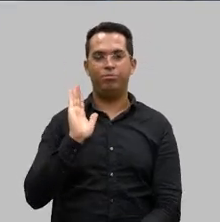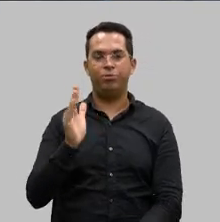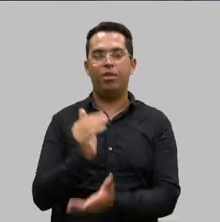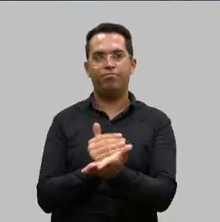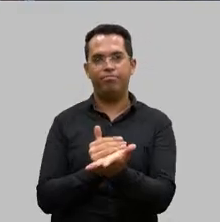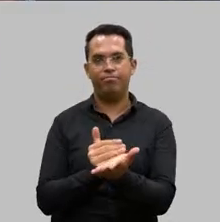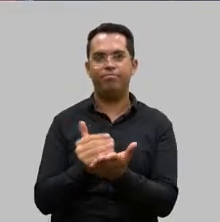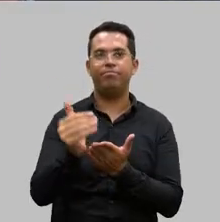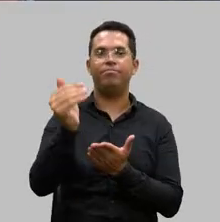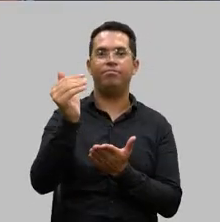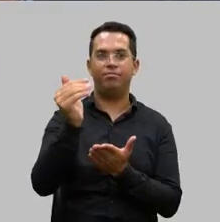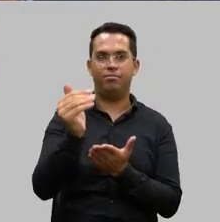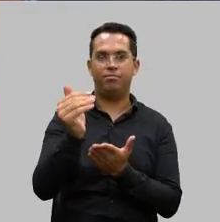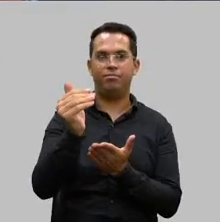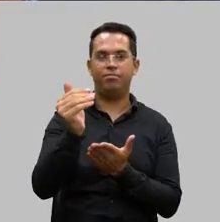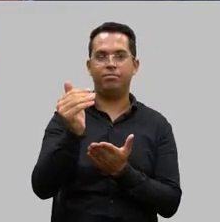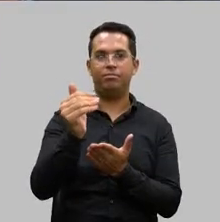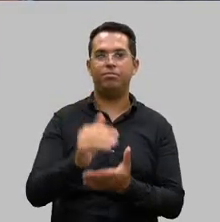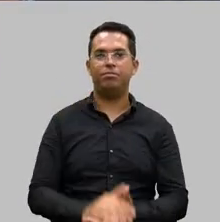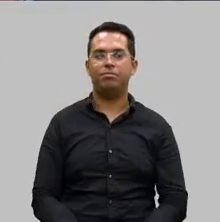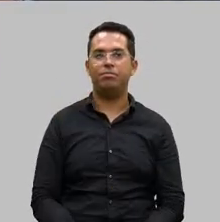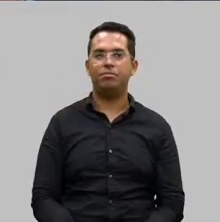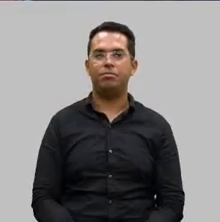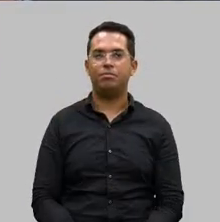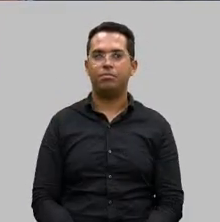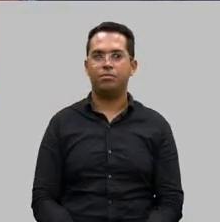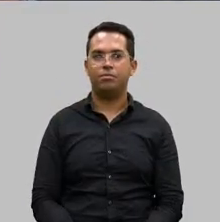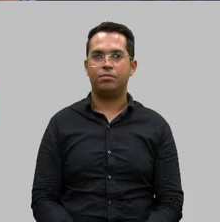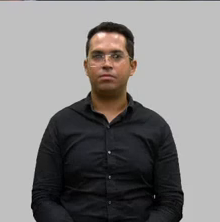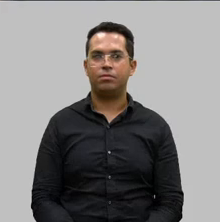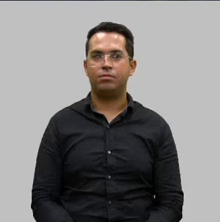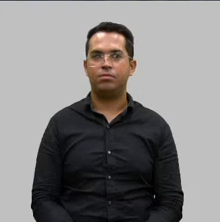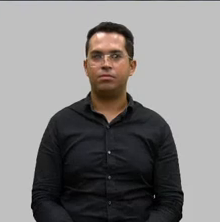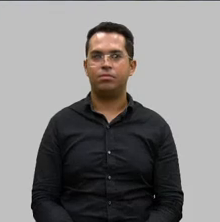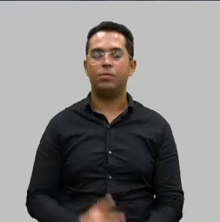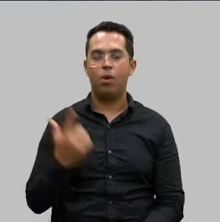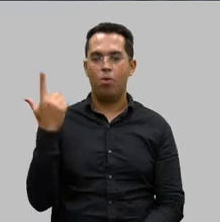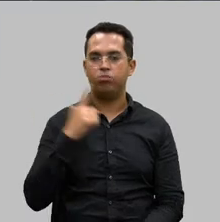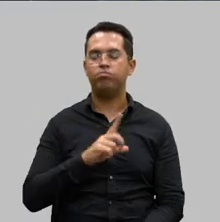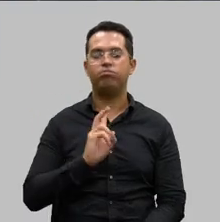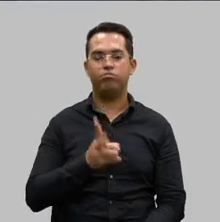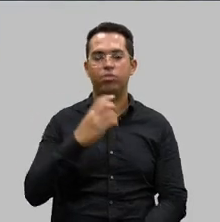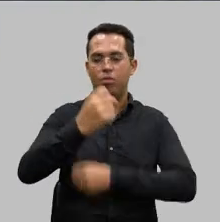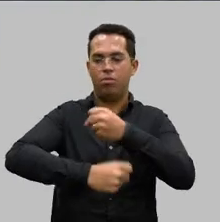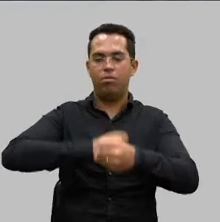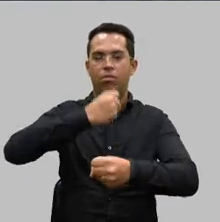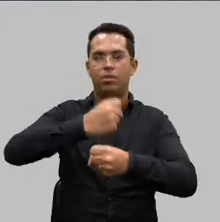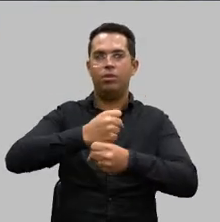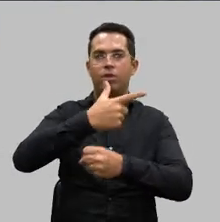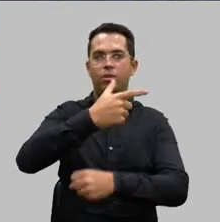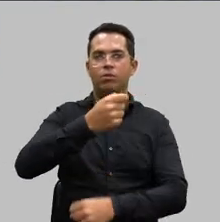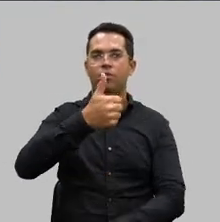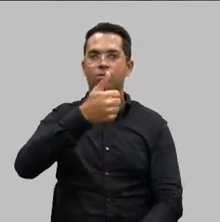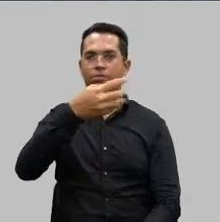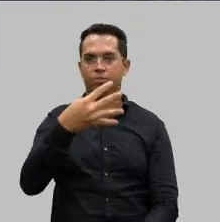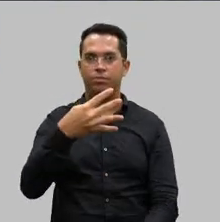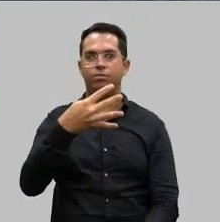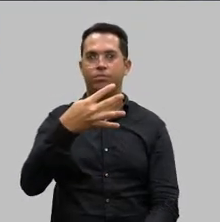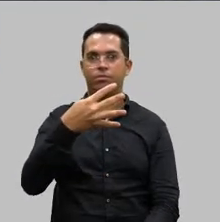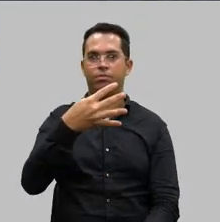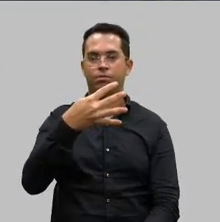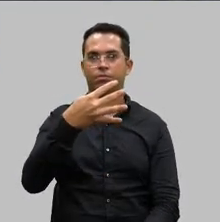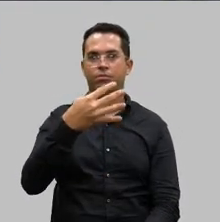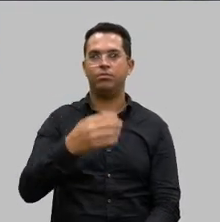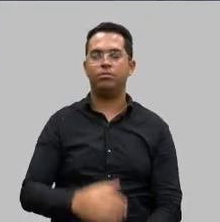promulgação e conseguiremos incluir essa possibilidade pro ano de 2024 é um papel que o legislativo tá